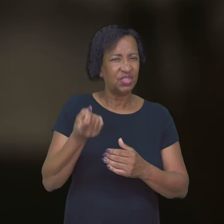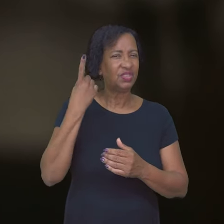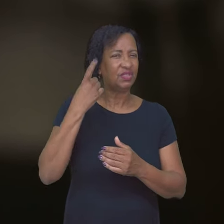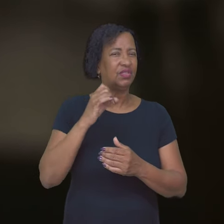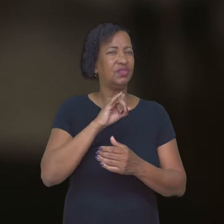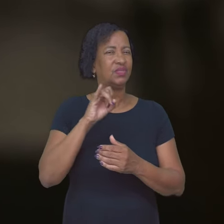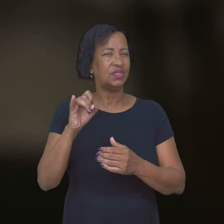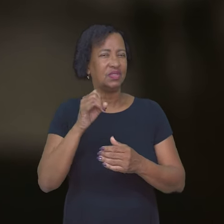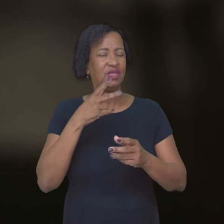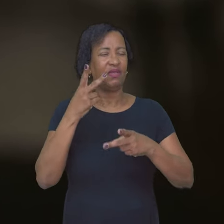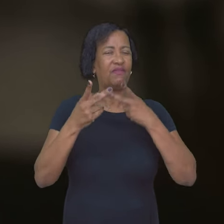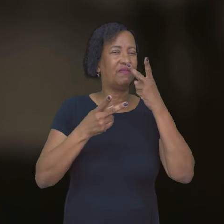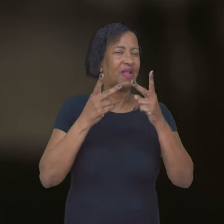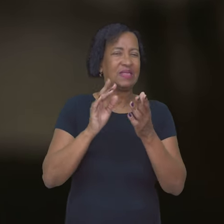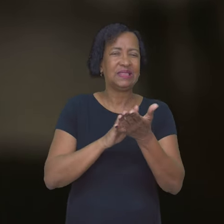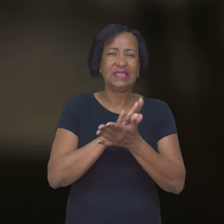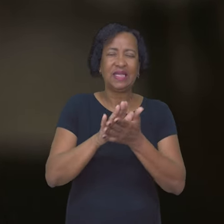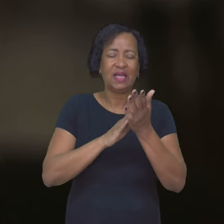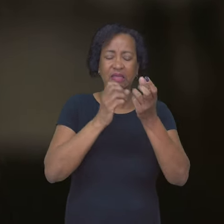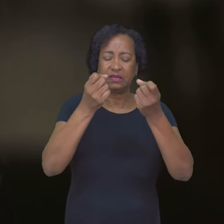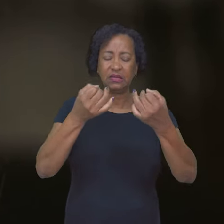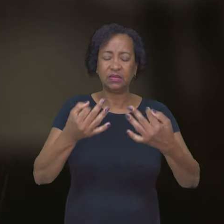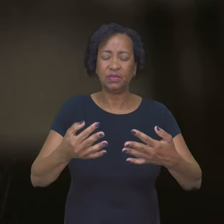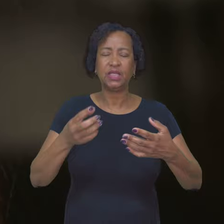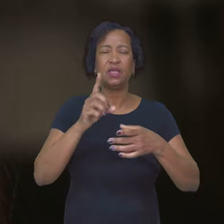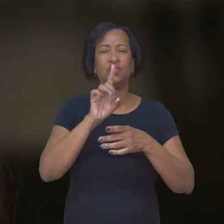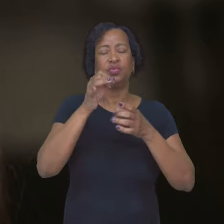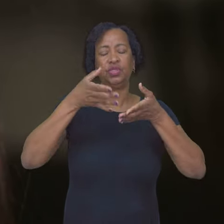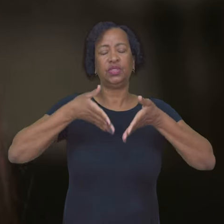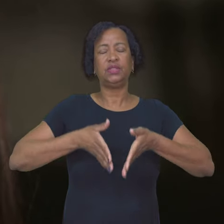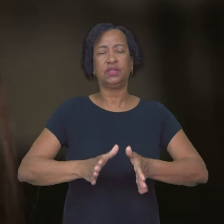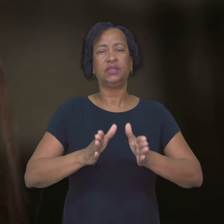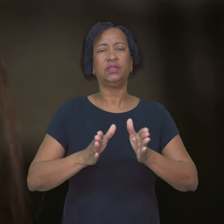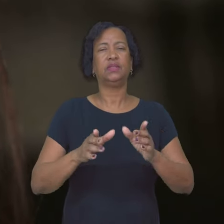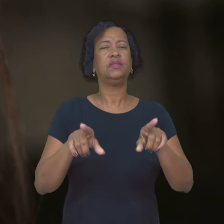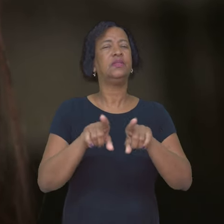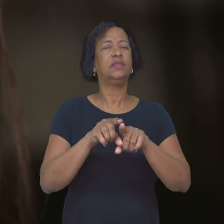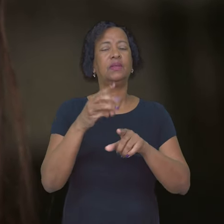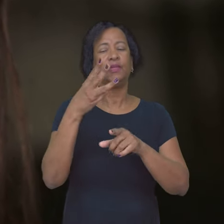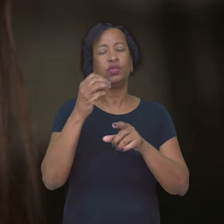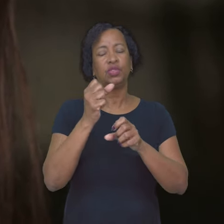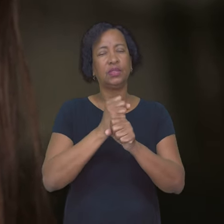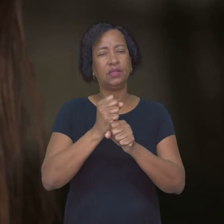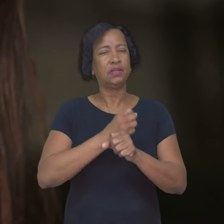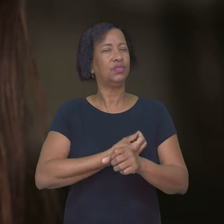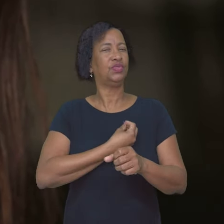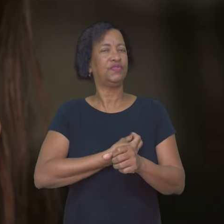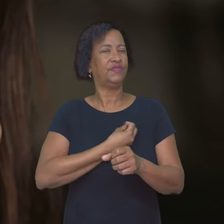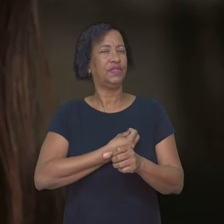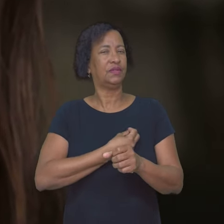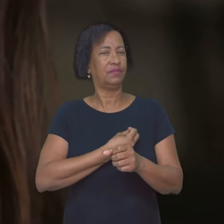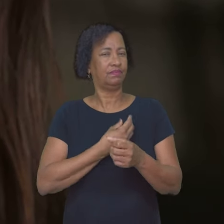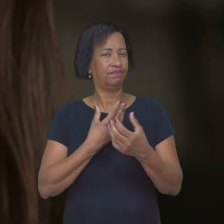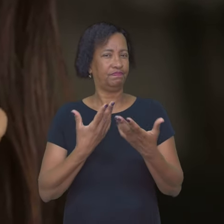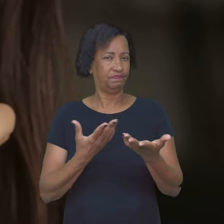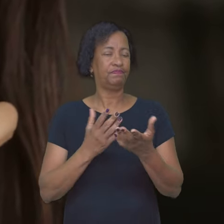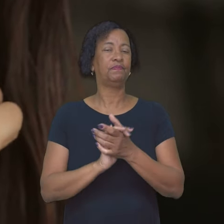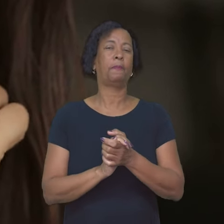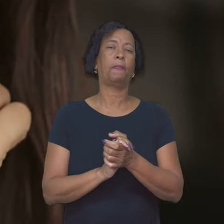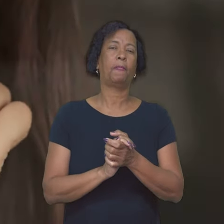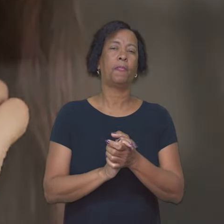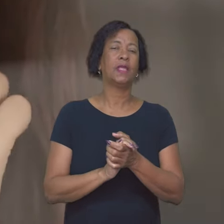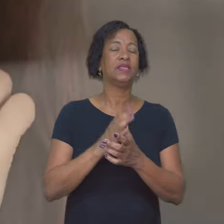fosse mencionada a data do seu nascimento nem os seus primeiros 30 anos de vida mesmo